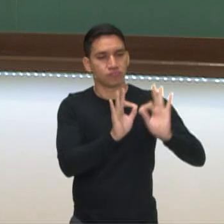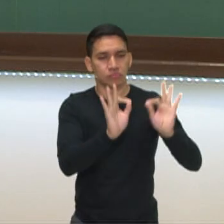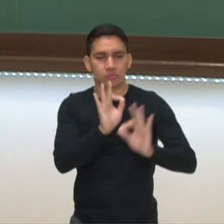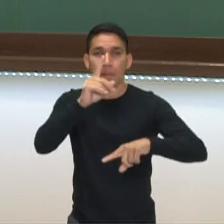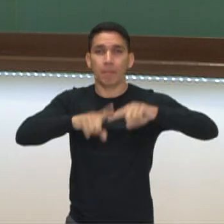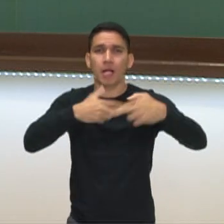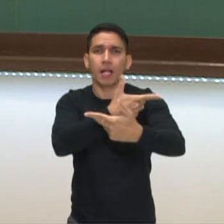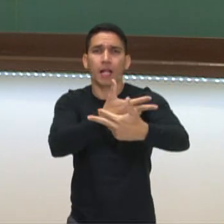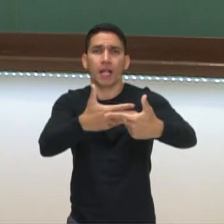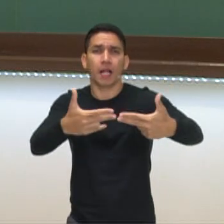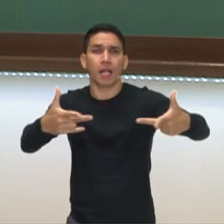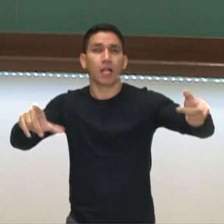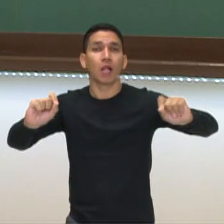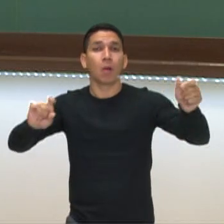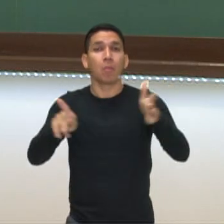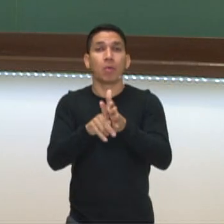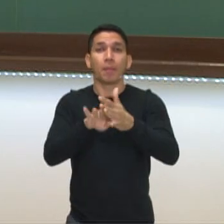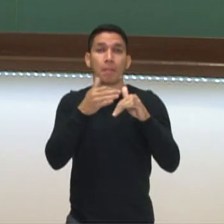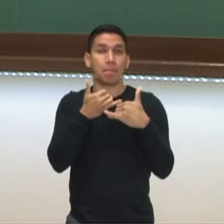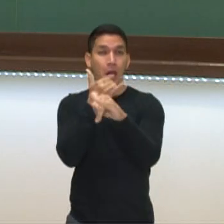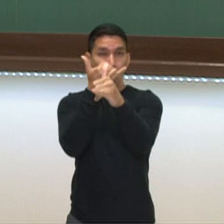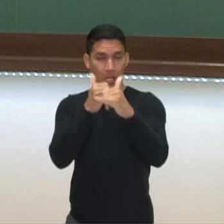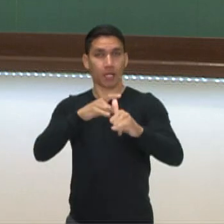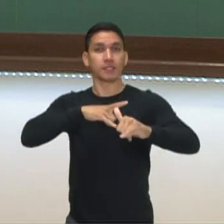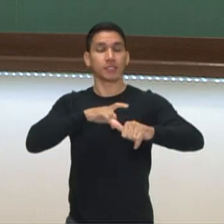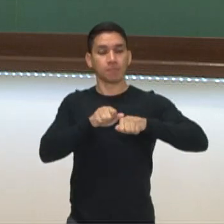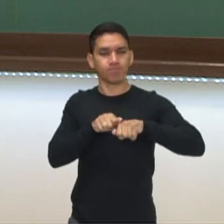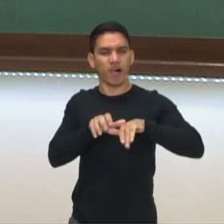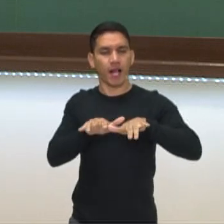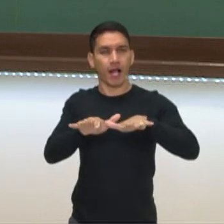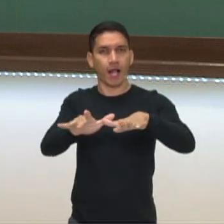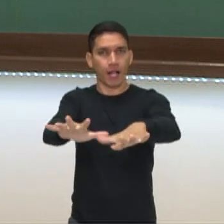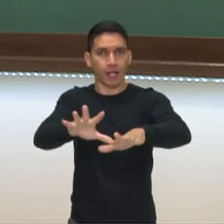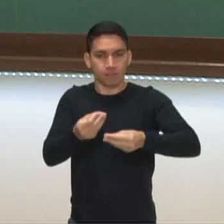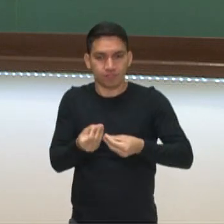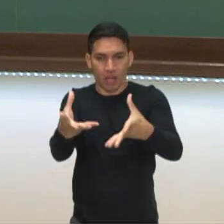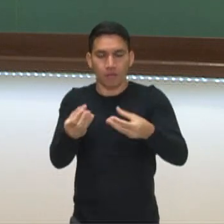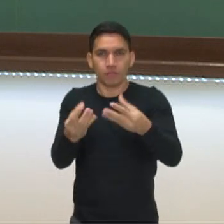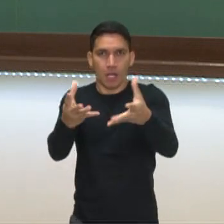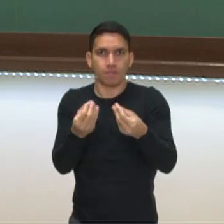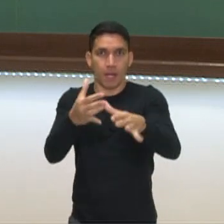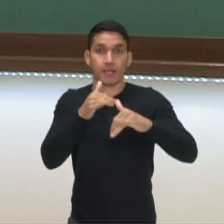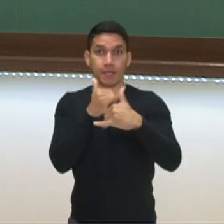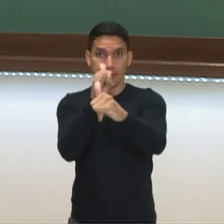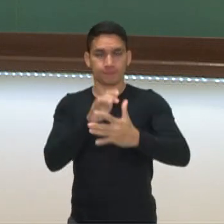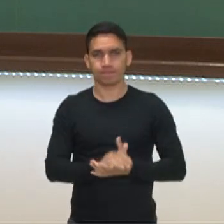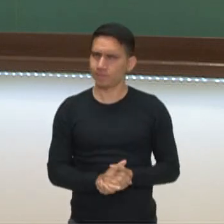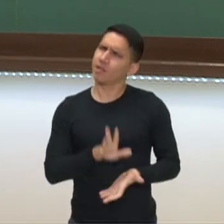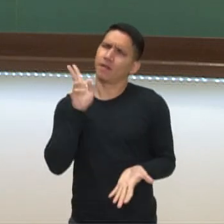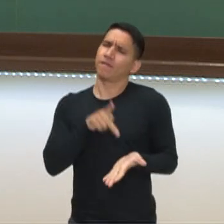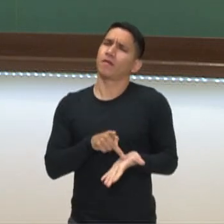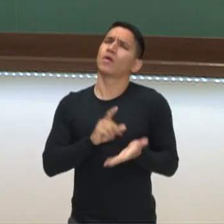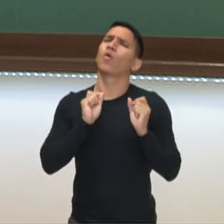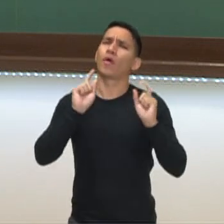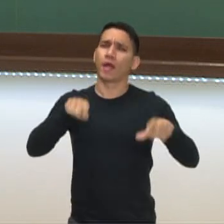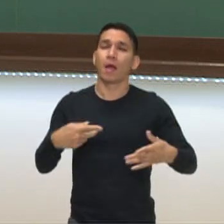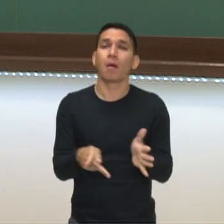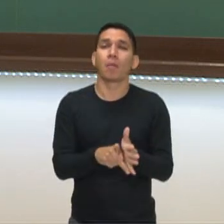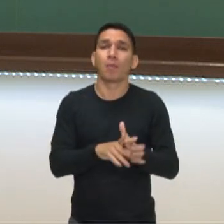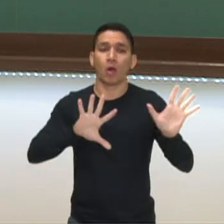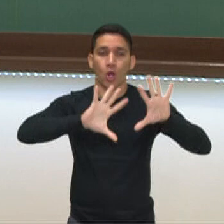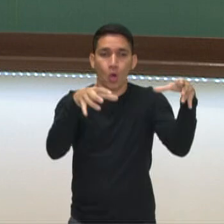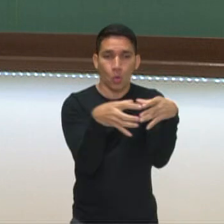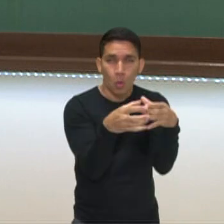materiais, das cargas elétricas, das cargas condutoras, das portadoras de energia, que no fundo é a polarização das